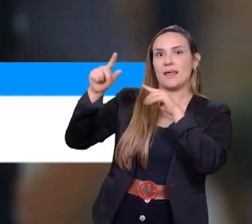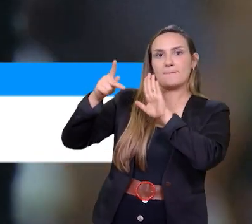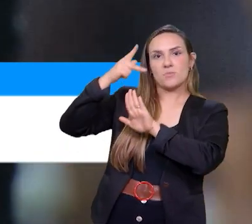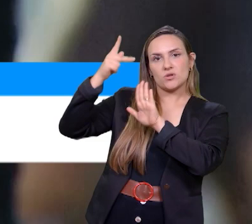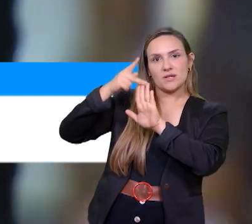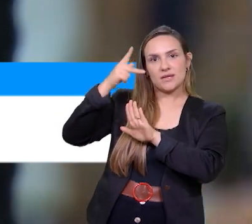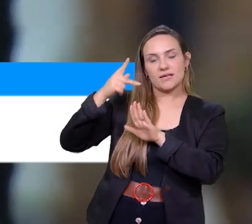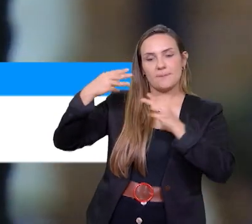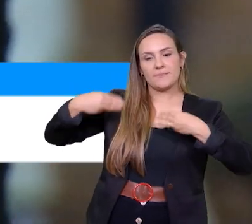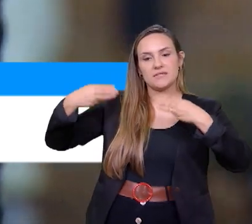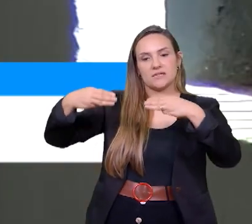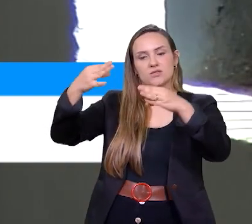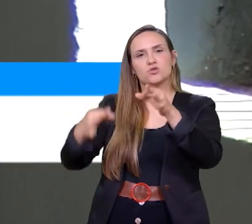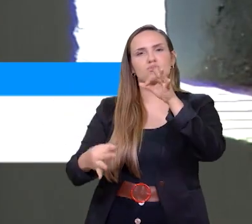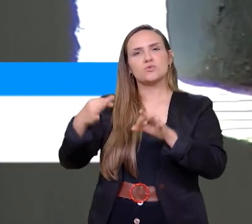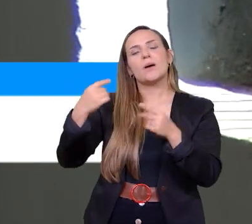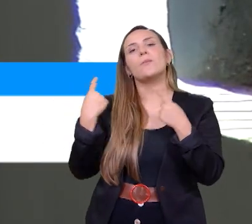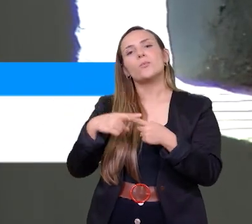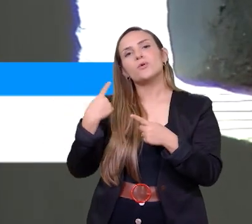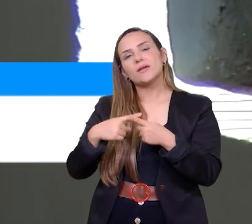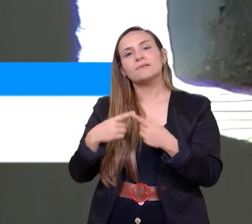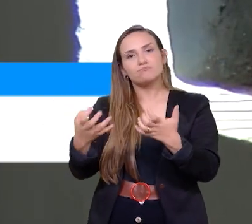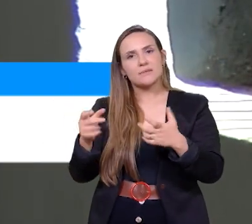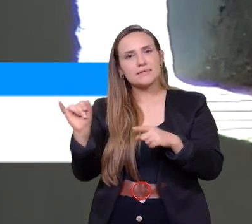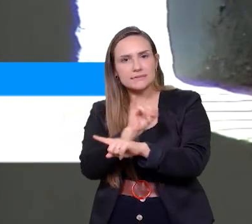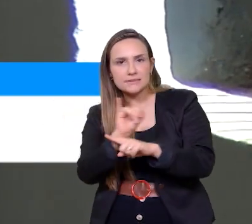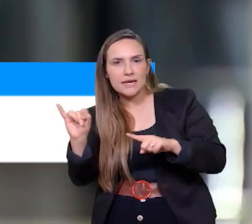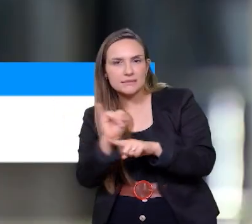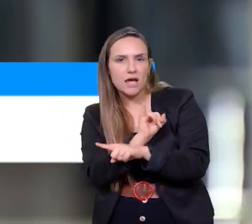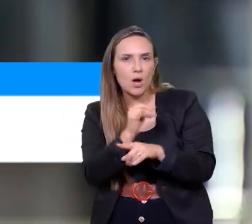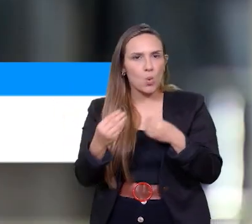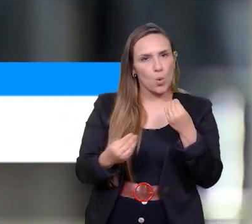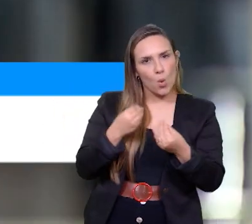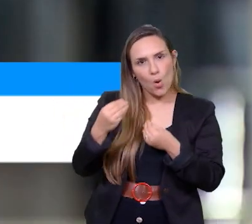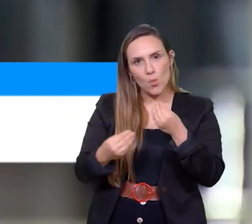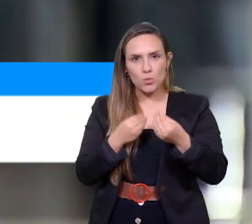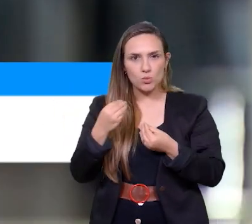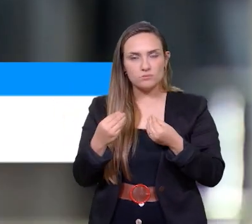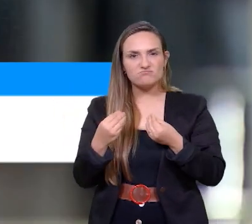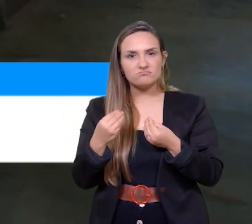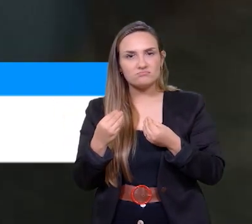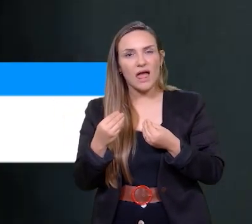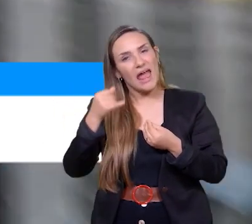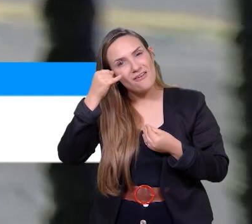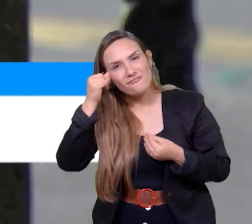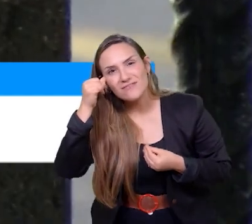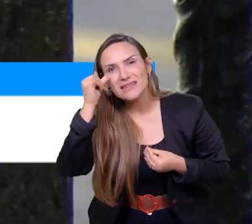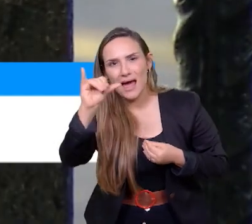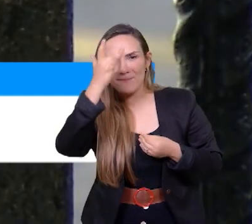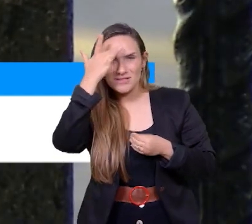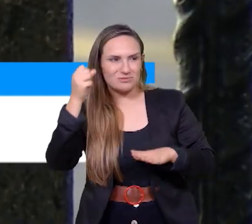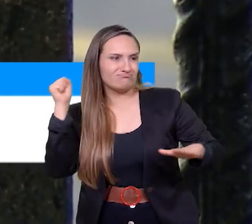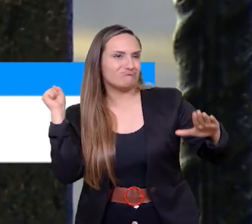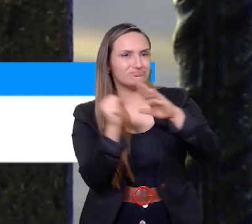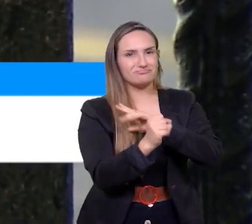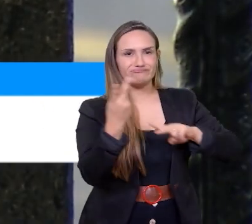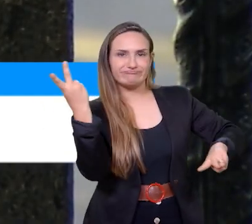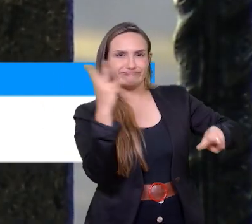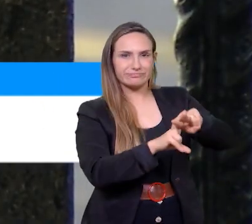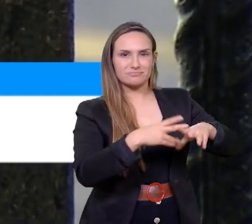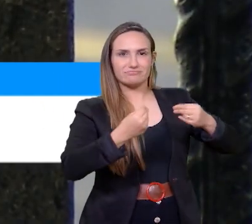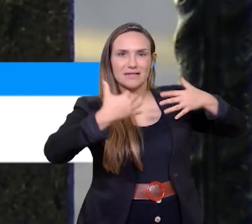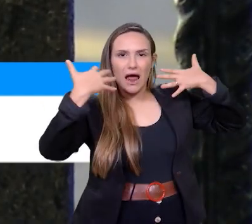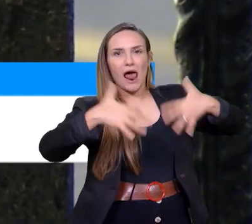do Ministério da Justiça. O foco é desenvolver ações, projetos e estratégias voltadas ao enfrentamento